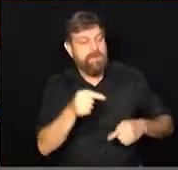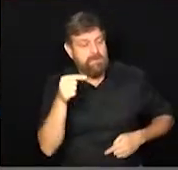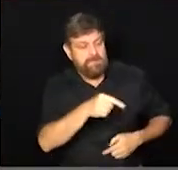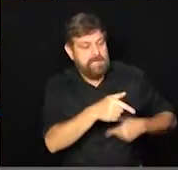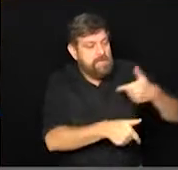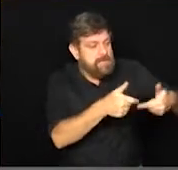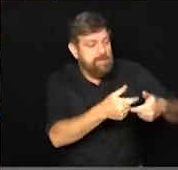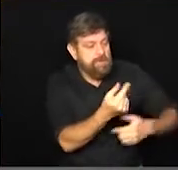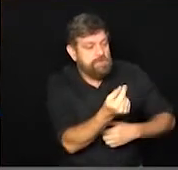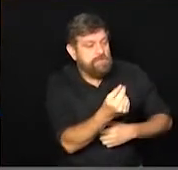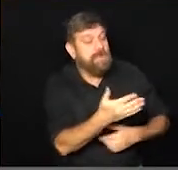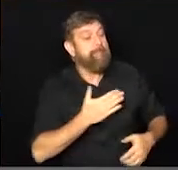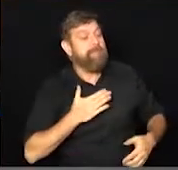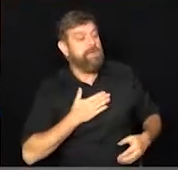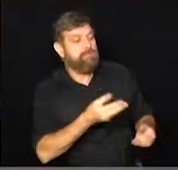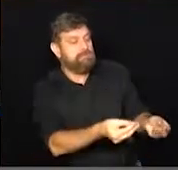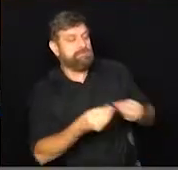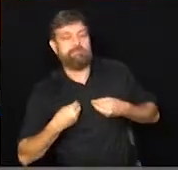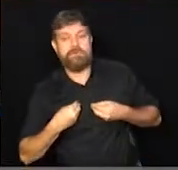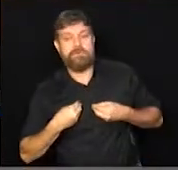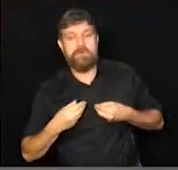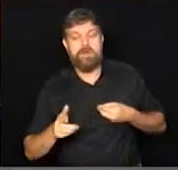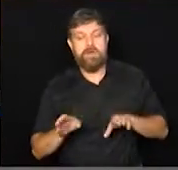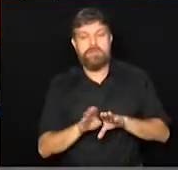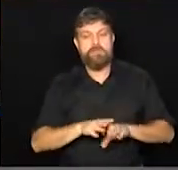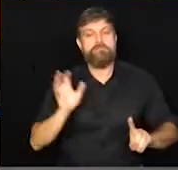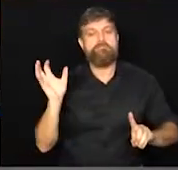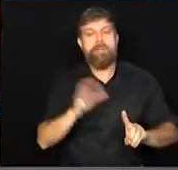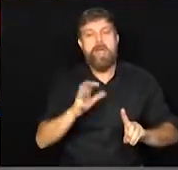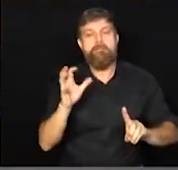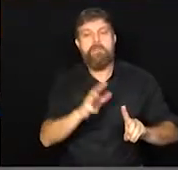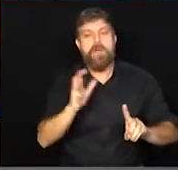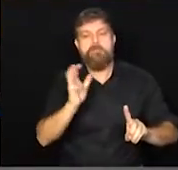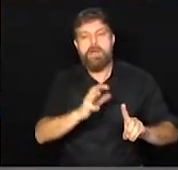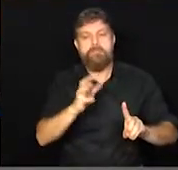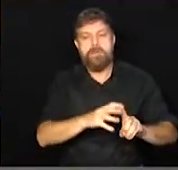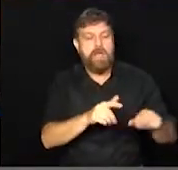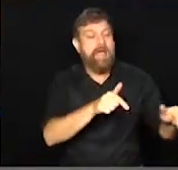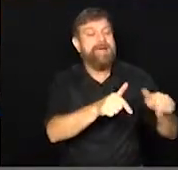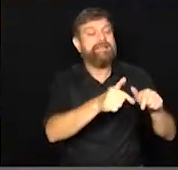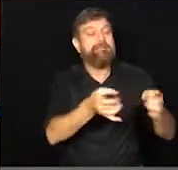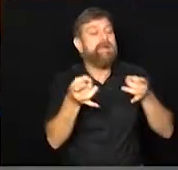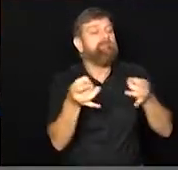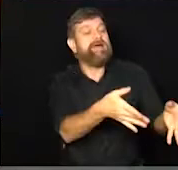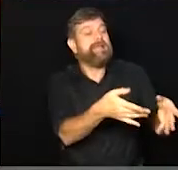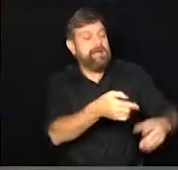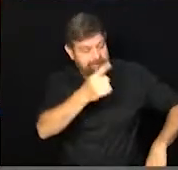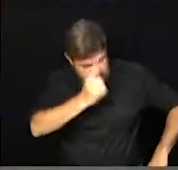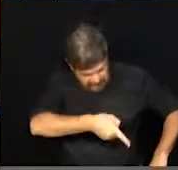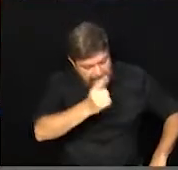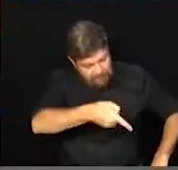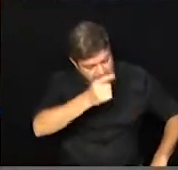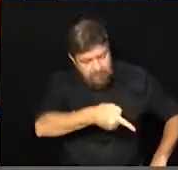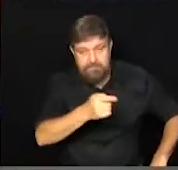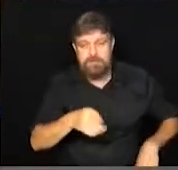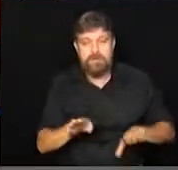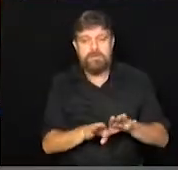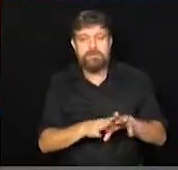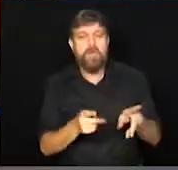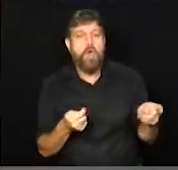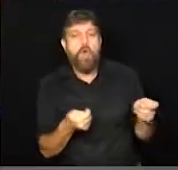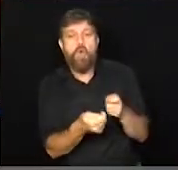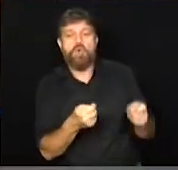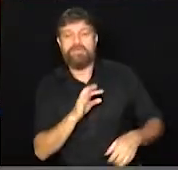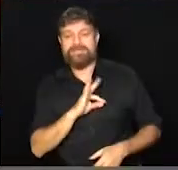próprios bens, ou mesmo pressionar para que a mulher abandone o trabalho, e o controle sobre a